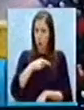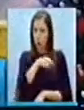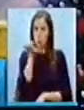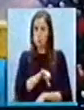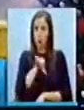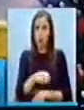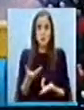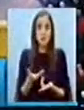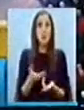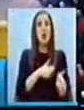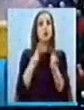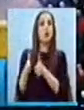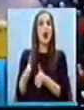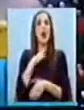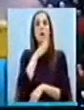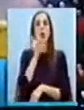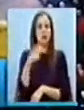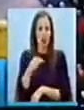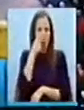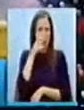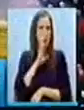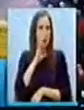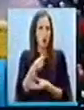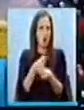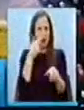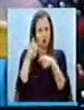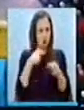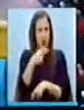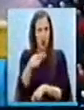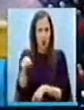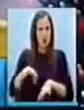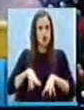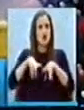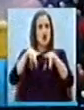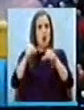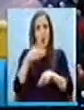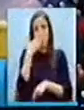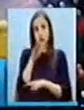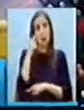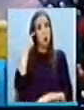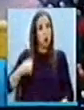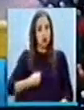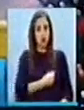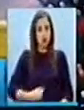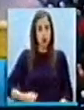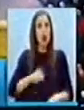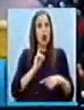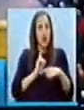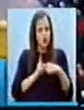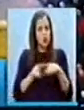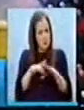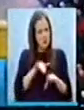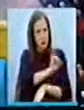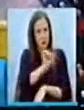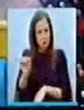grandes países também que poluem, porque têm muita população e que também tiveram um grande crescimento, como a China. E isso é positivo. Agora,